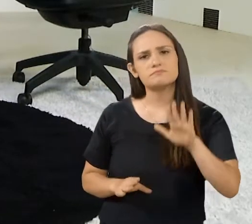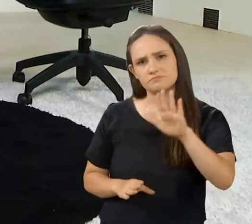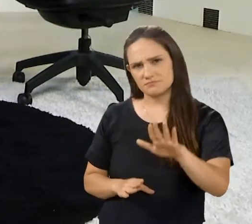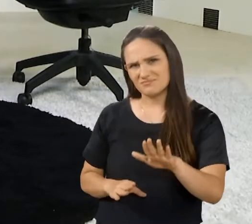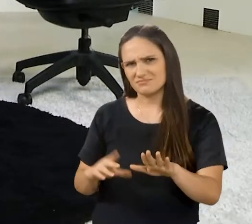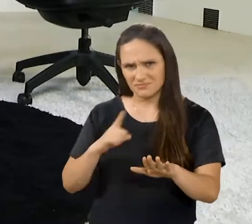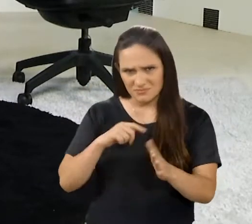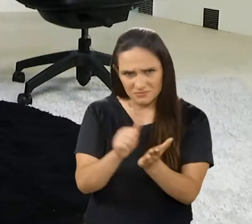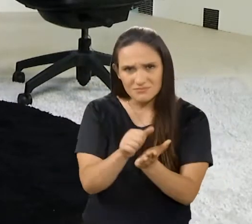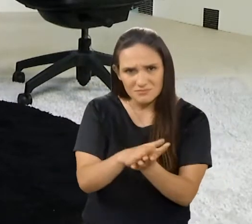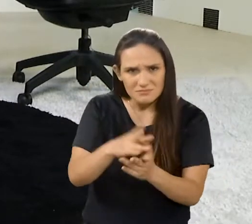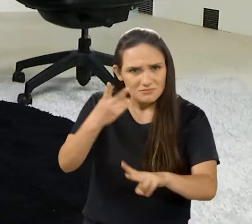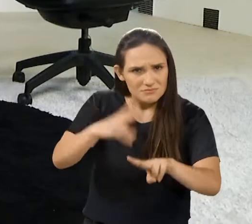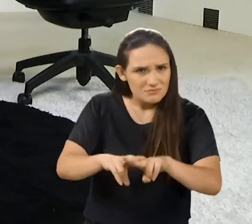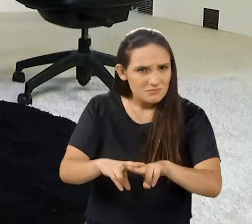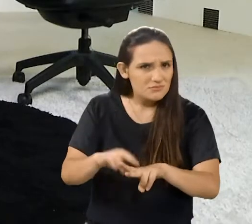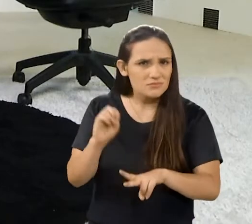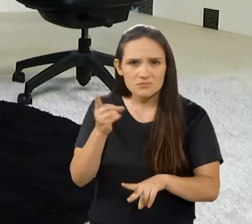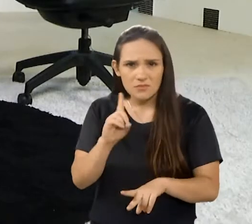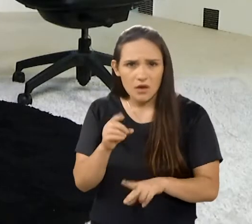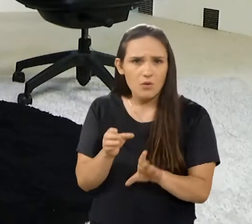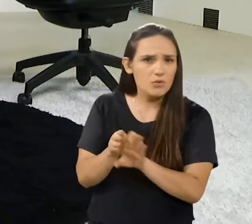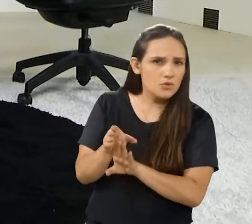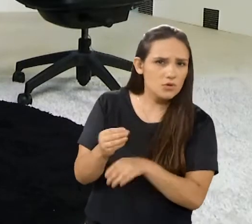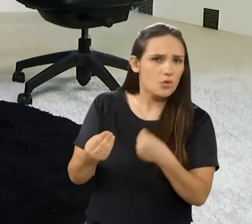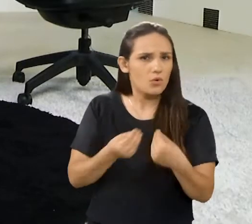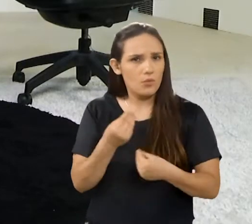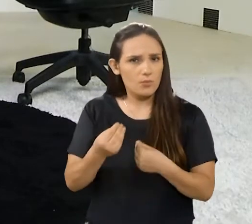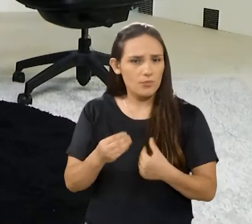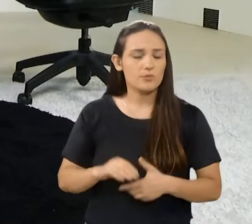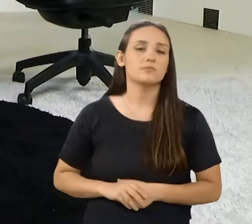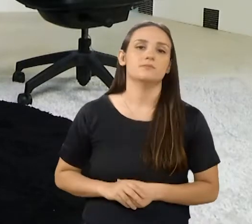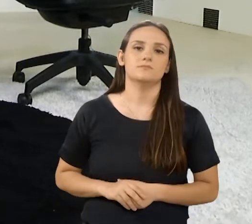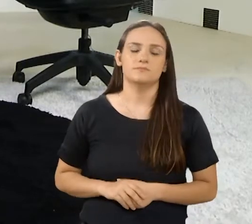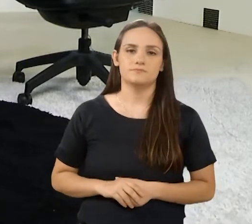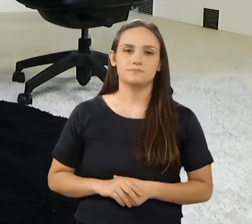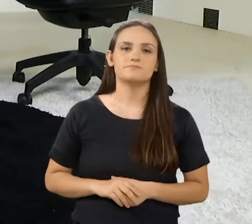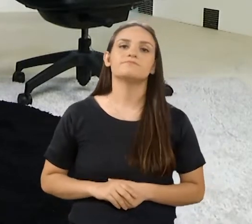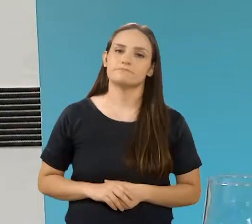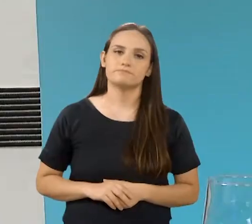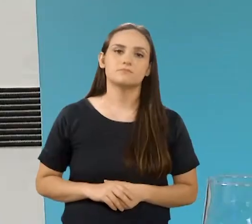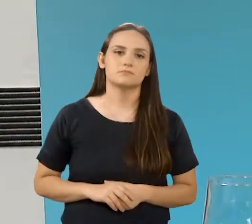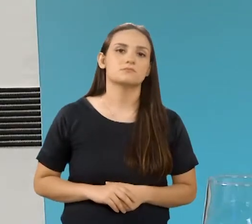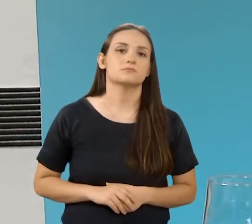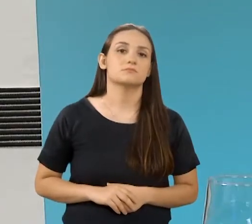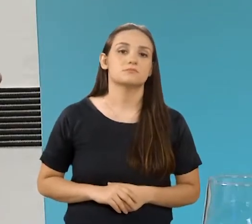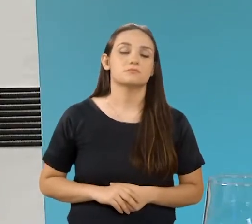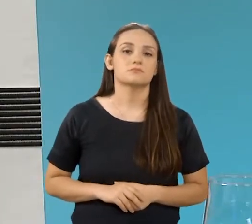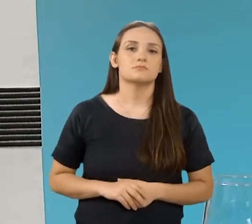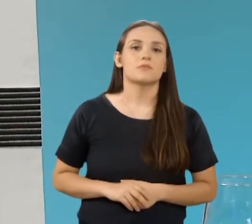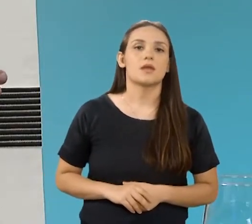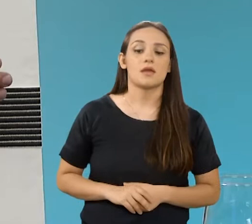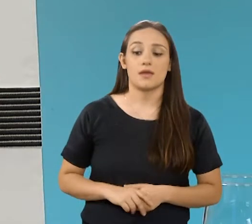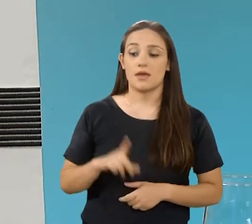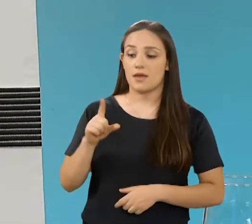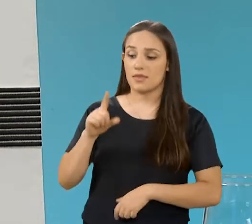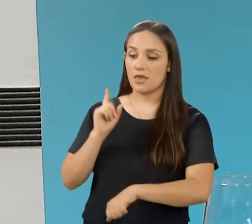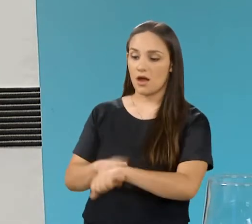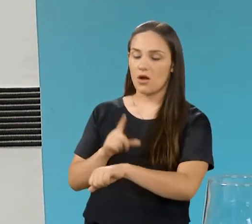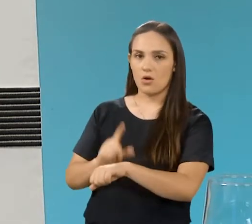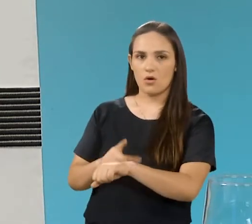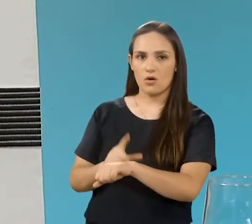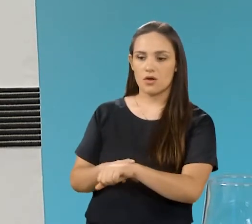são punidos? Sim. Ou é só feita uma orientação depois? Sim. Como que funciona? Não. Justamente na ação repressiva, você busca o